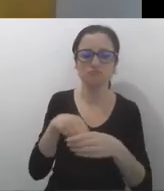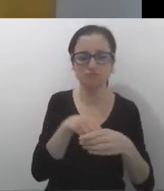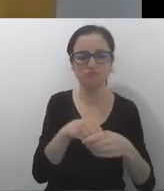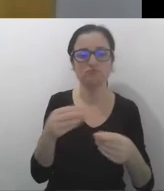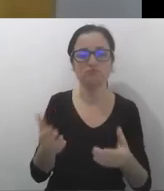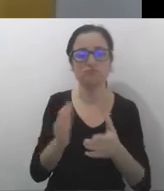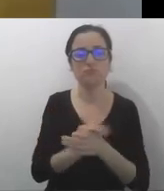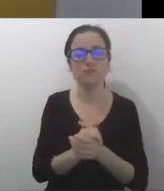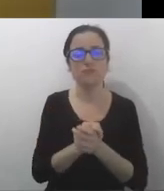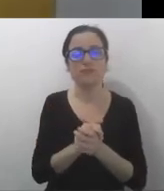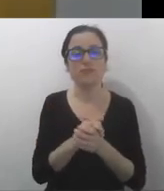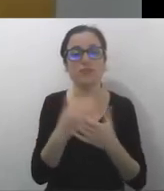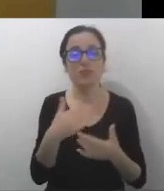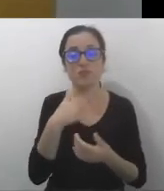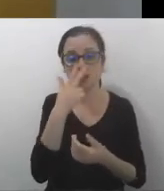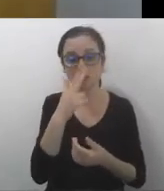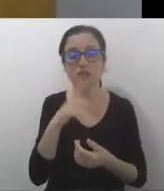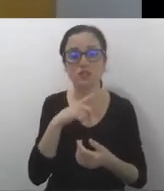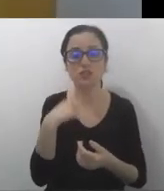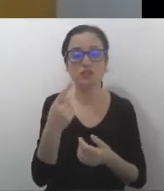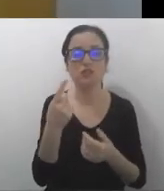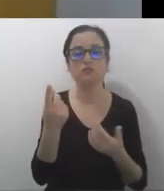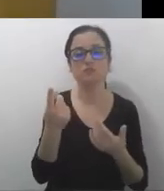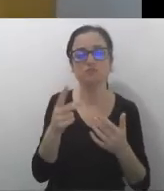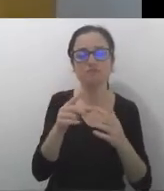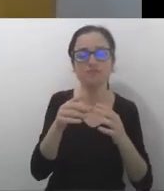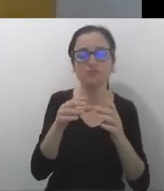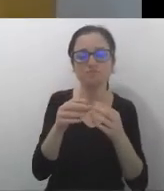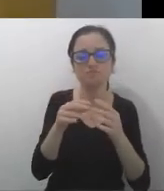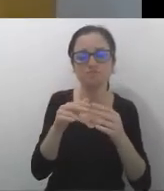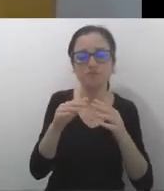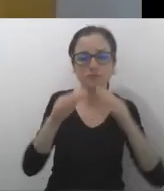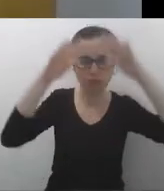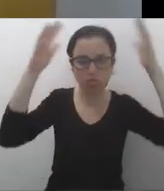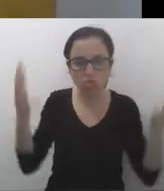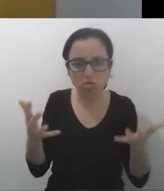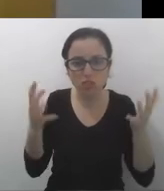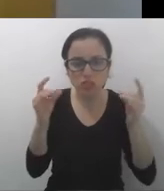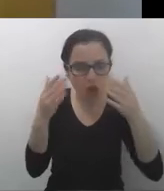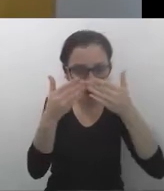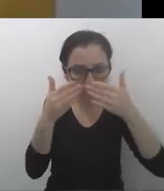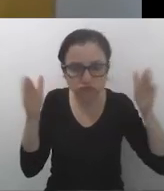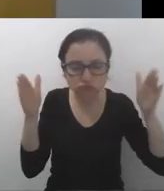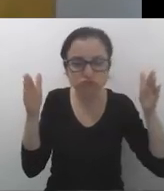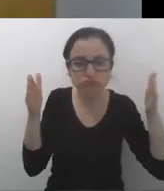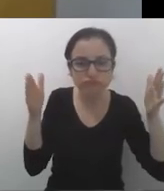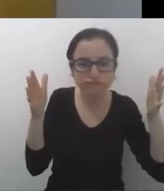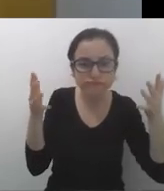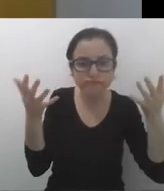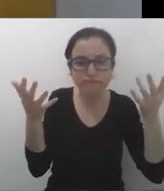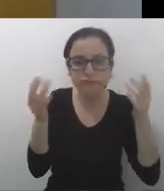largar um pouco certos escaninhos, né, que a gente se mete. Eu vejo, por exemplo, hoje, eu acho que é